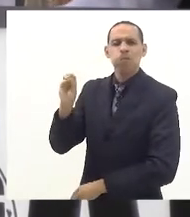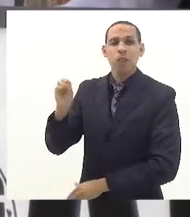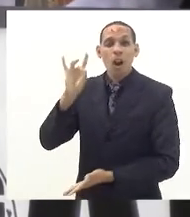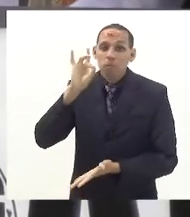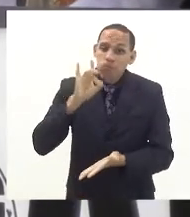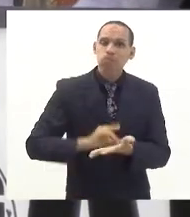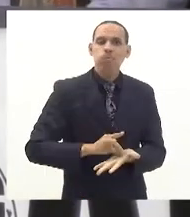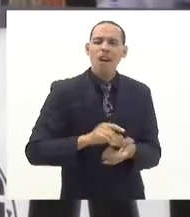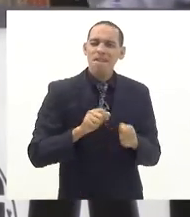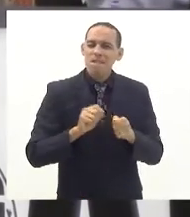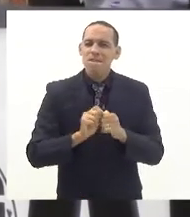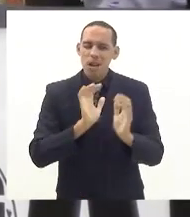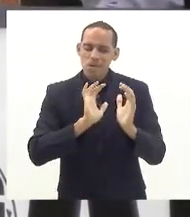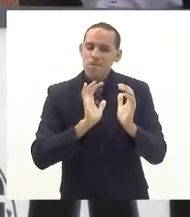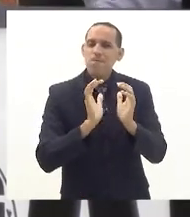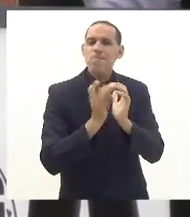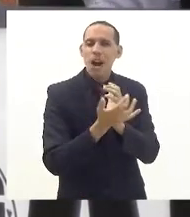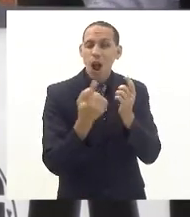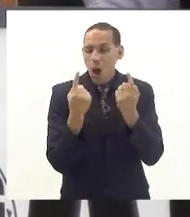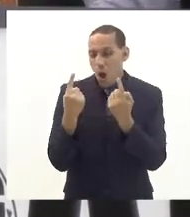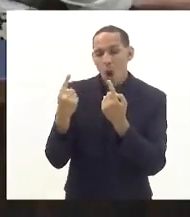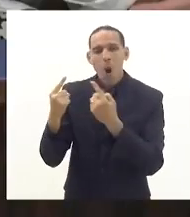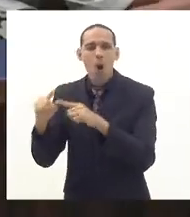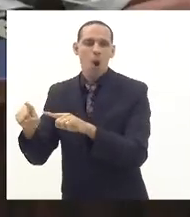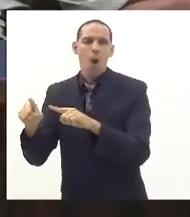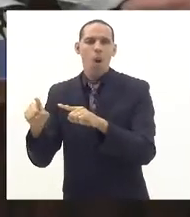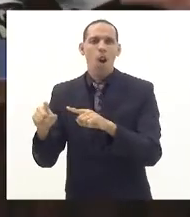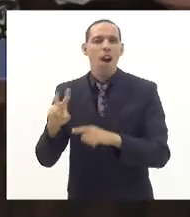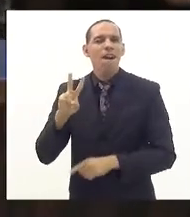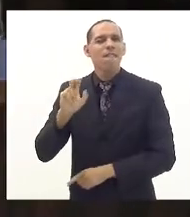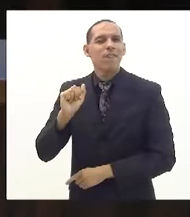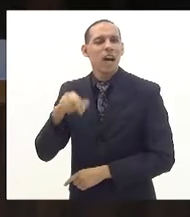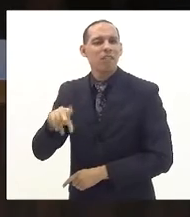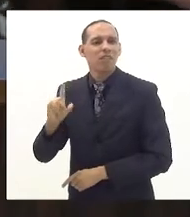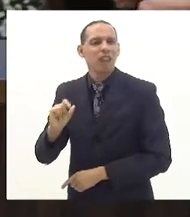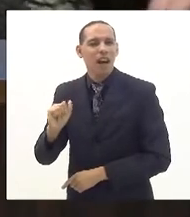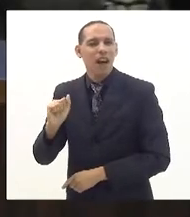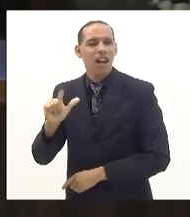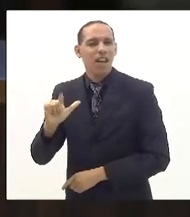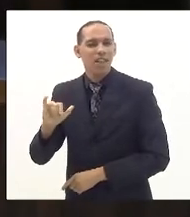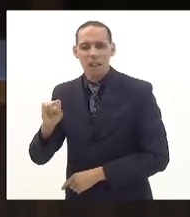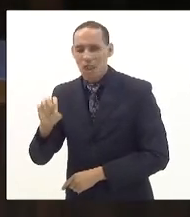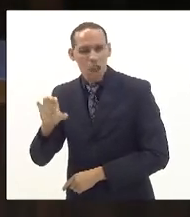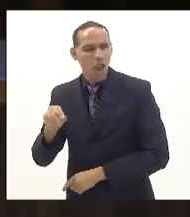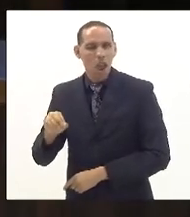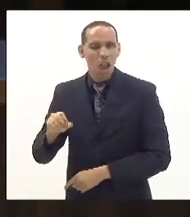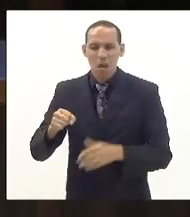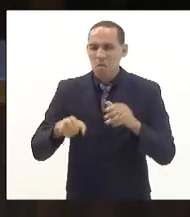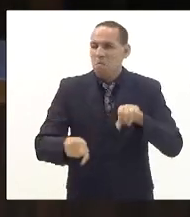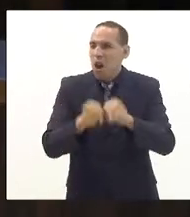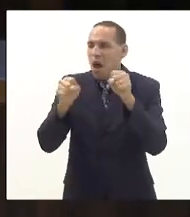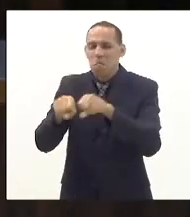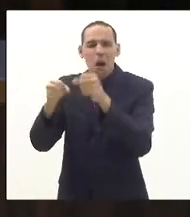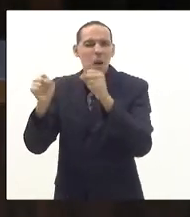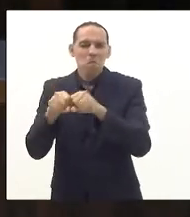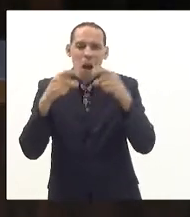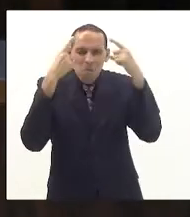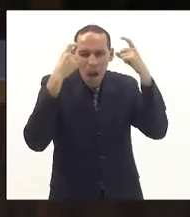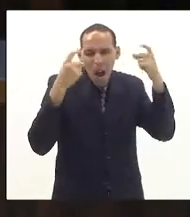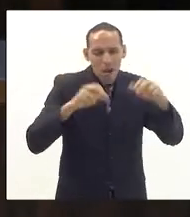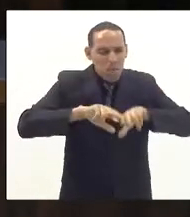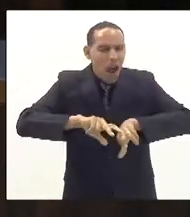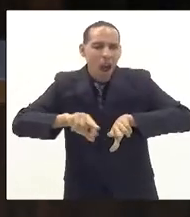oficial nas redes contra qualquer tipo de vandalismo, agressividade e violência. Pelo que a gente viu nesse final de semana, é